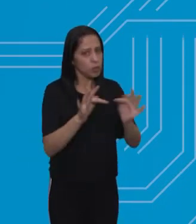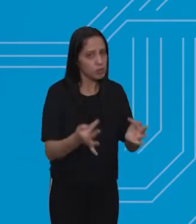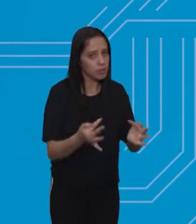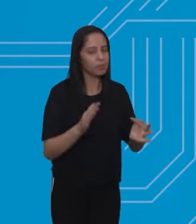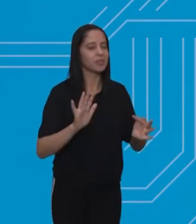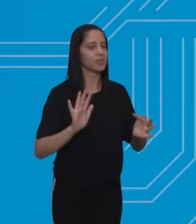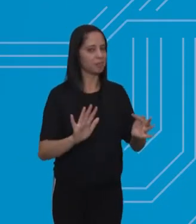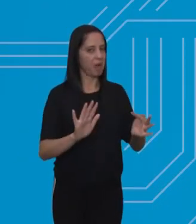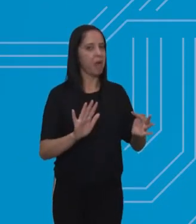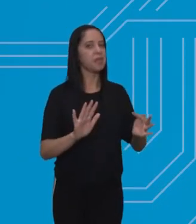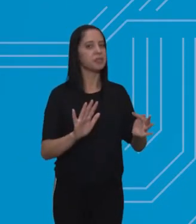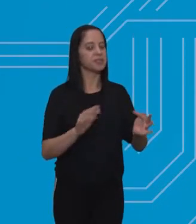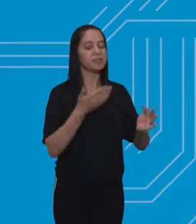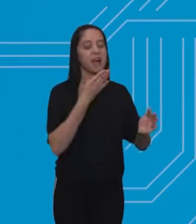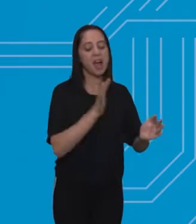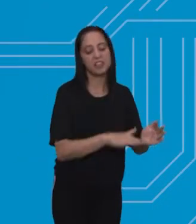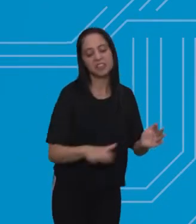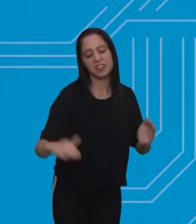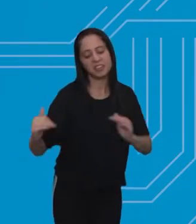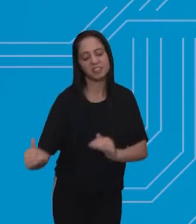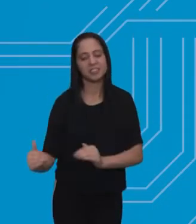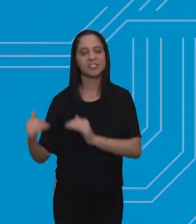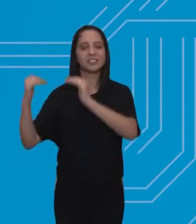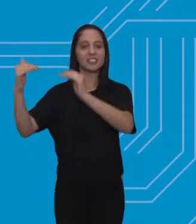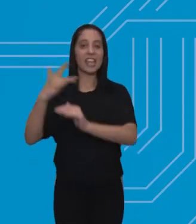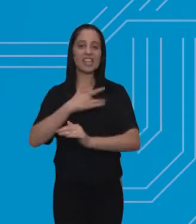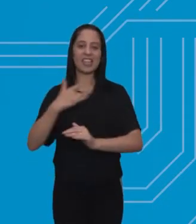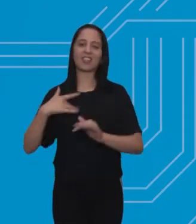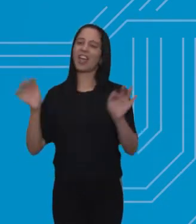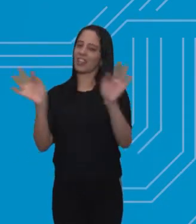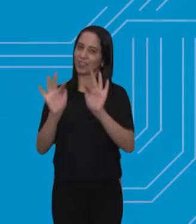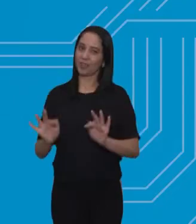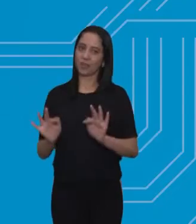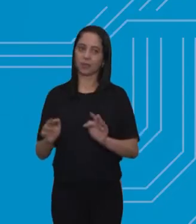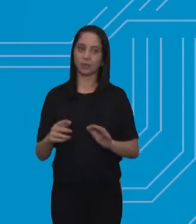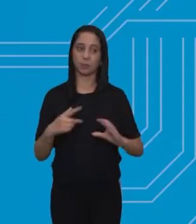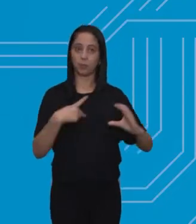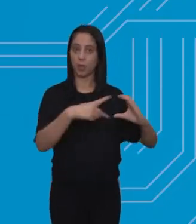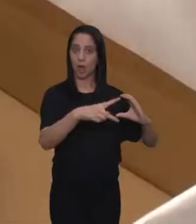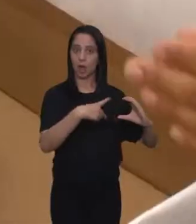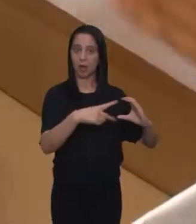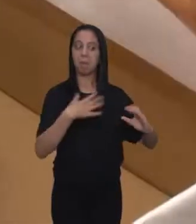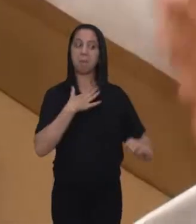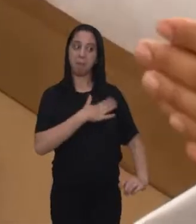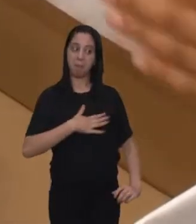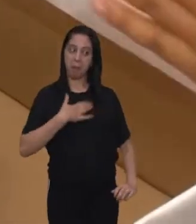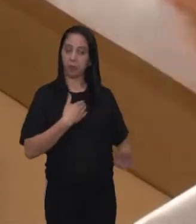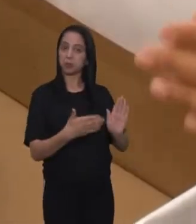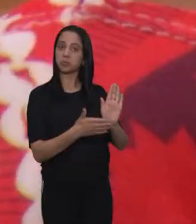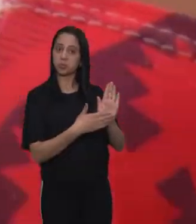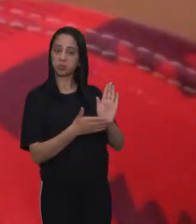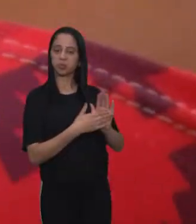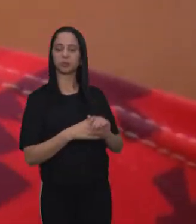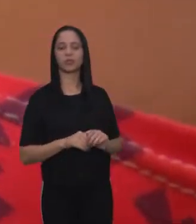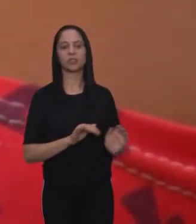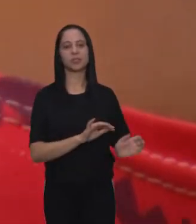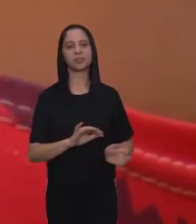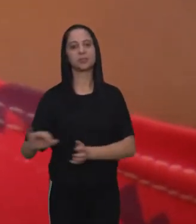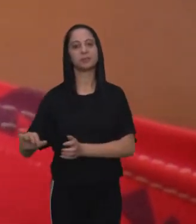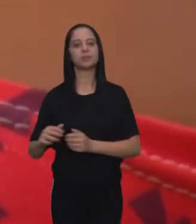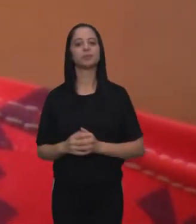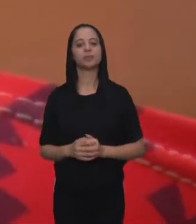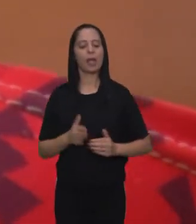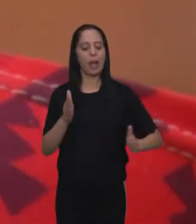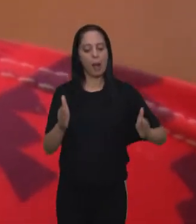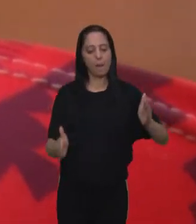podem ajudar a garantir um crescimento saudável e feliz ação foi bem recebida pela câmara na primeira infância período